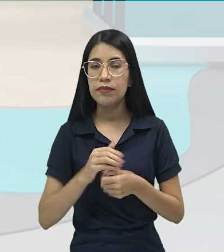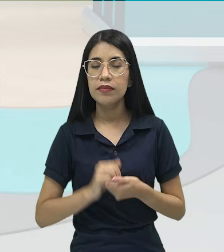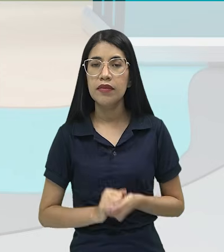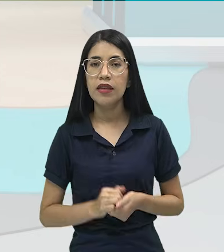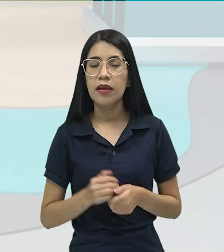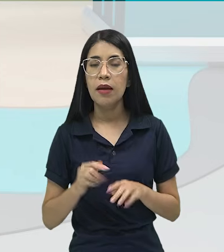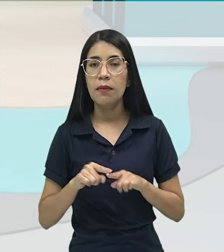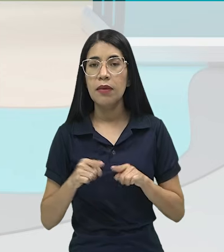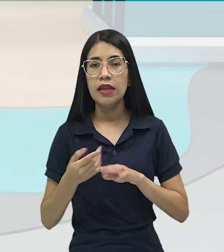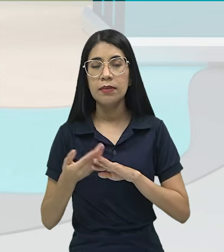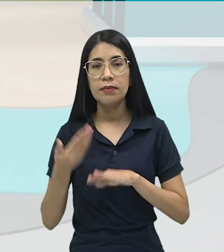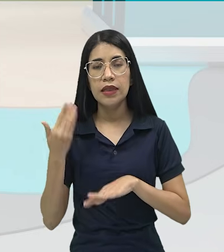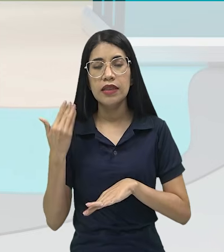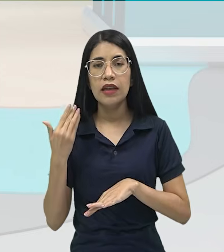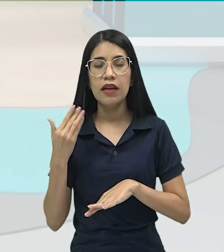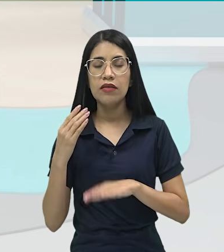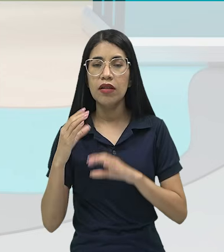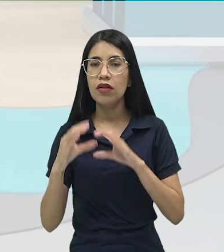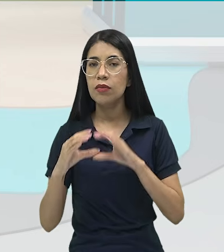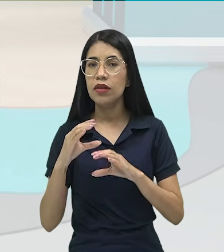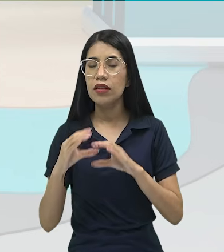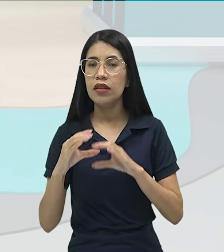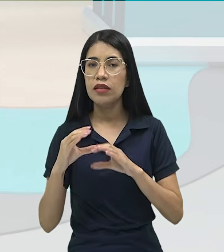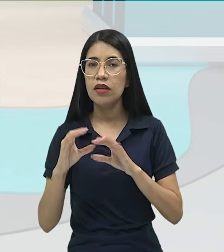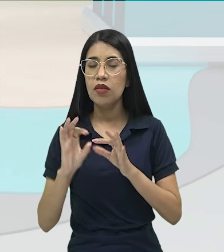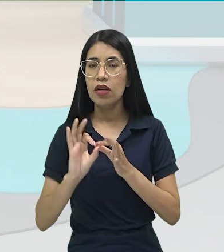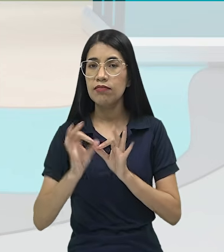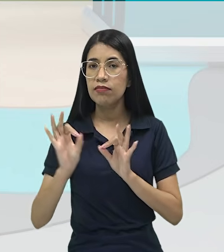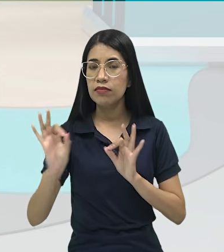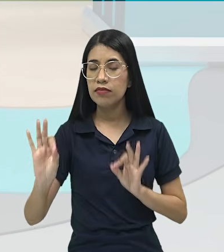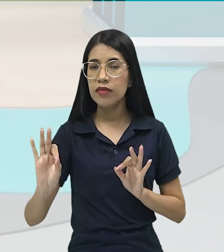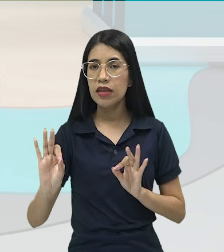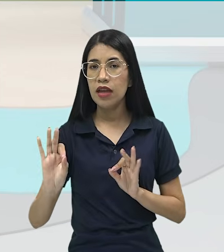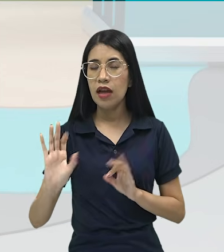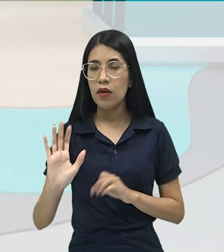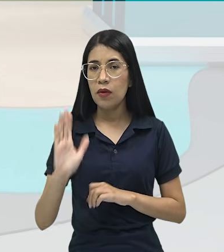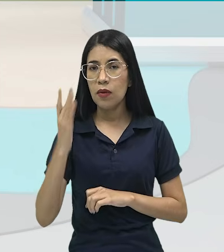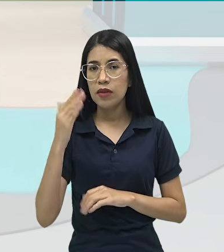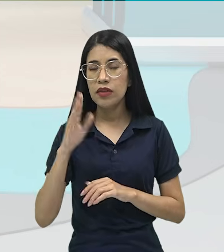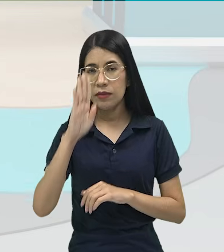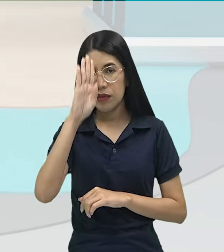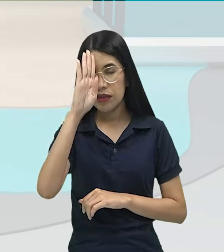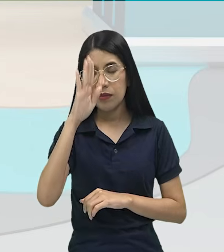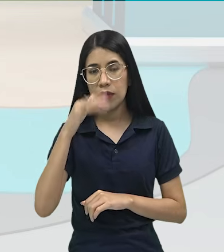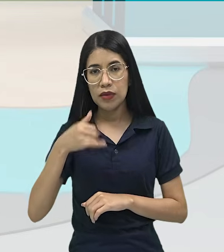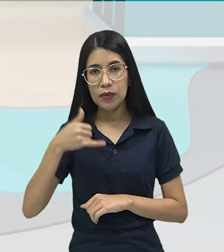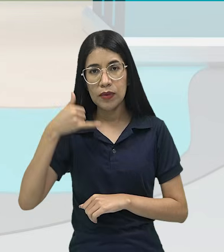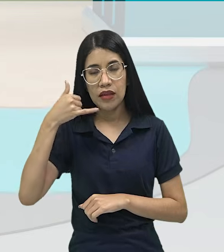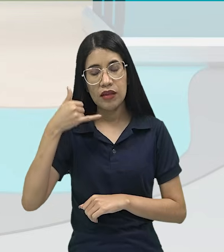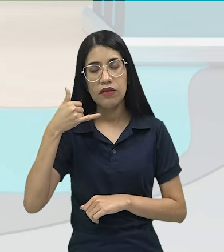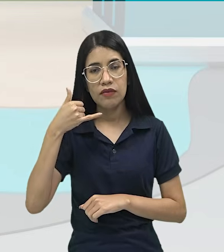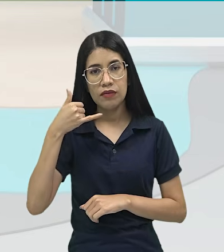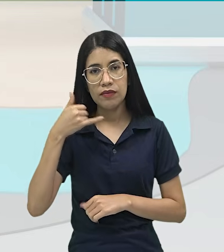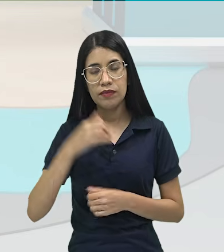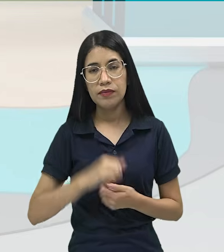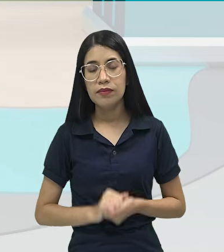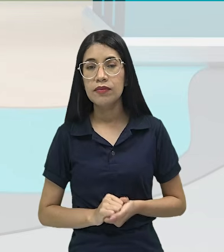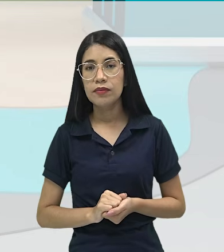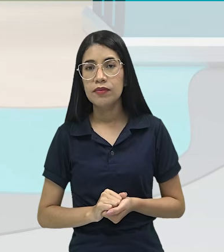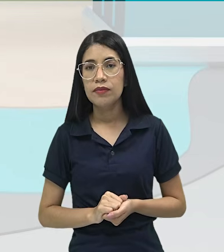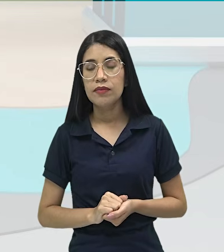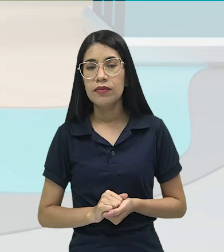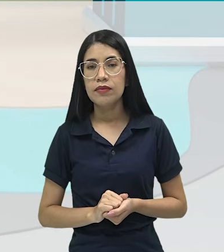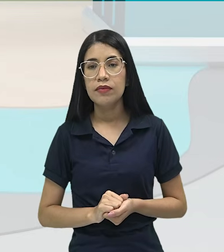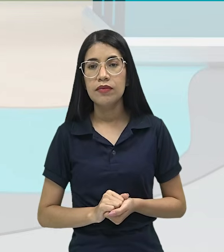Antigamente, a comunicação à distância era feita muito por telefone, né, pelo telefone,